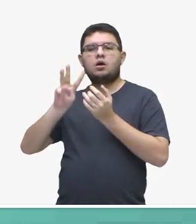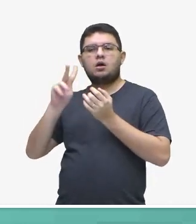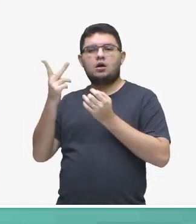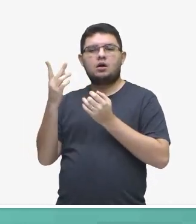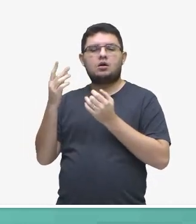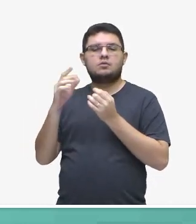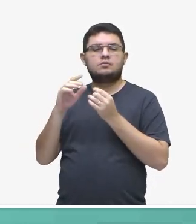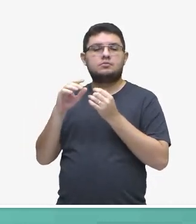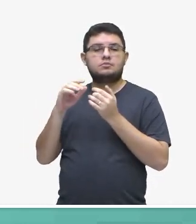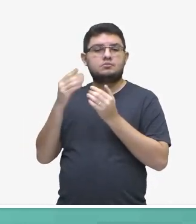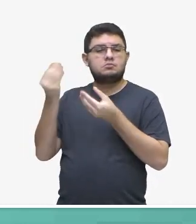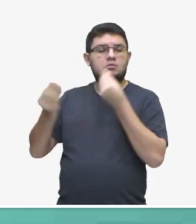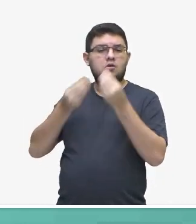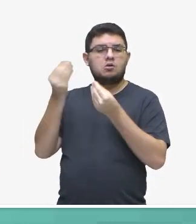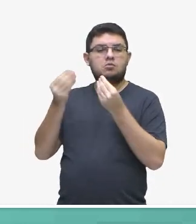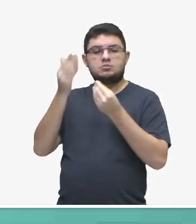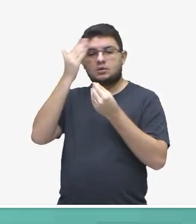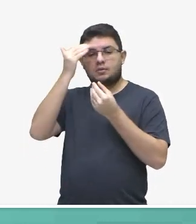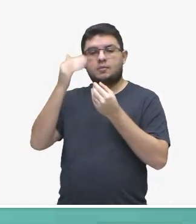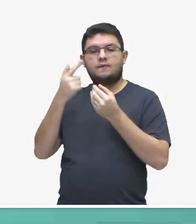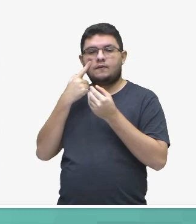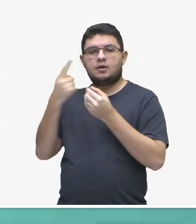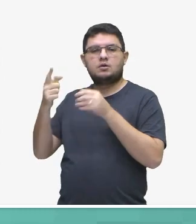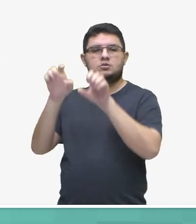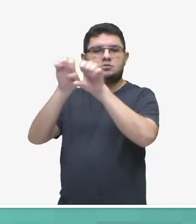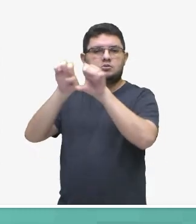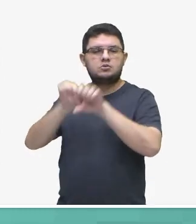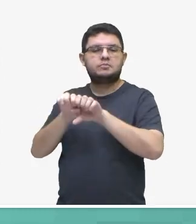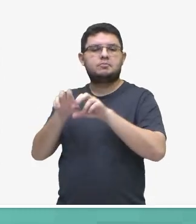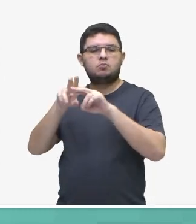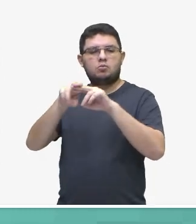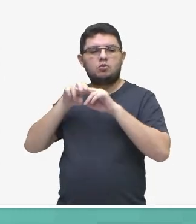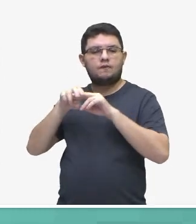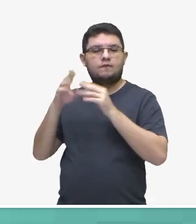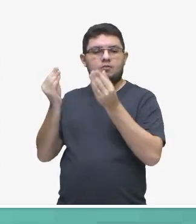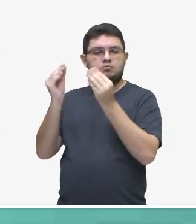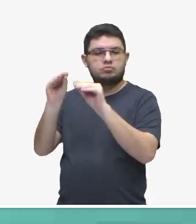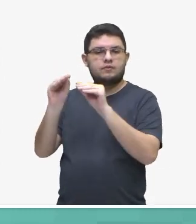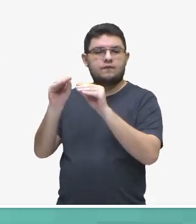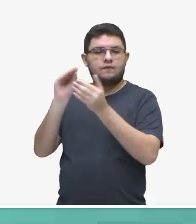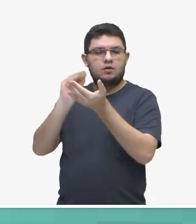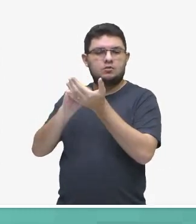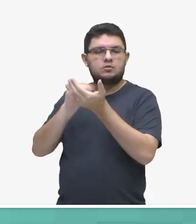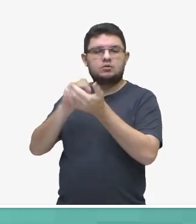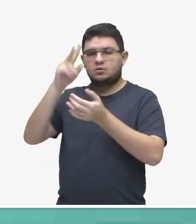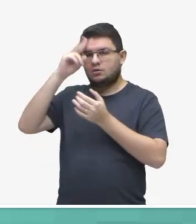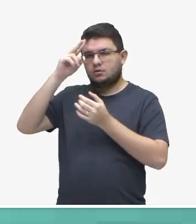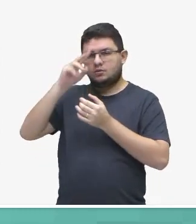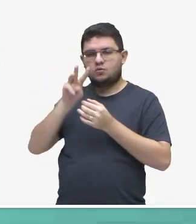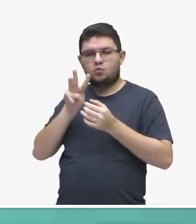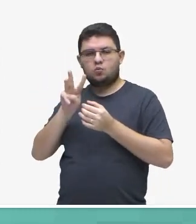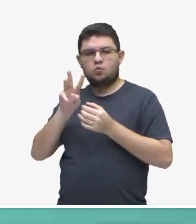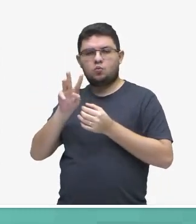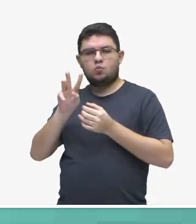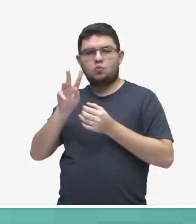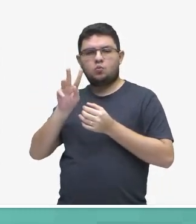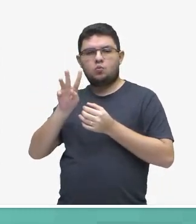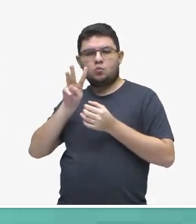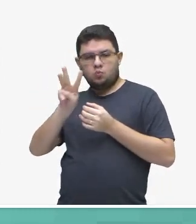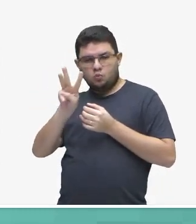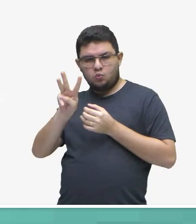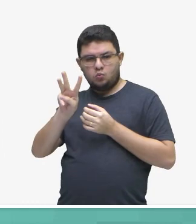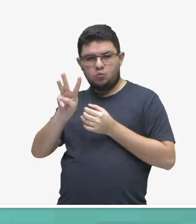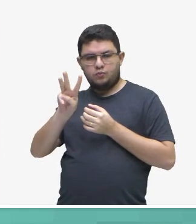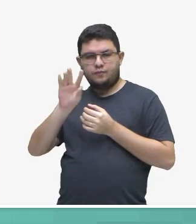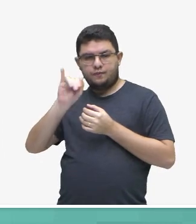eu vou saber? Eu vou ver a estrutura da frase. Lembra que o if, ele sempre trabalha com o who junto. Então, é uma